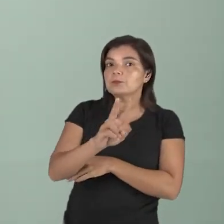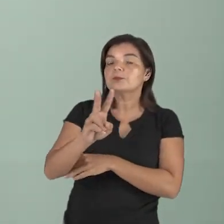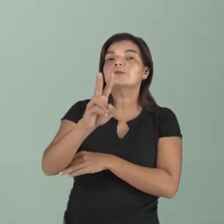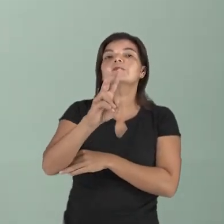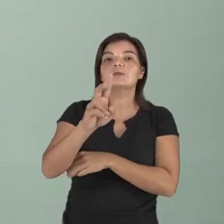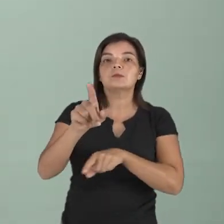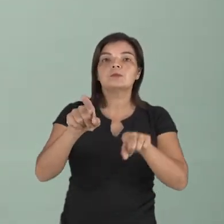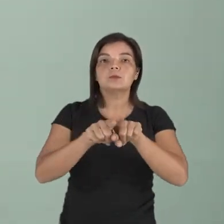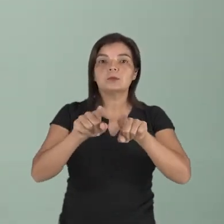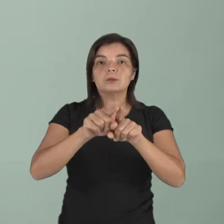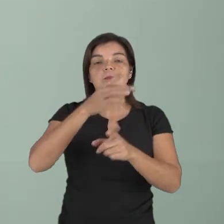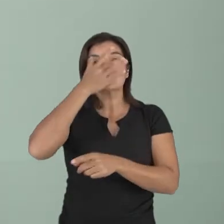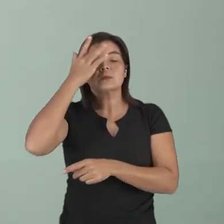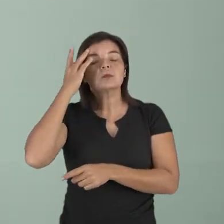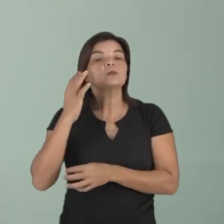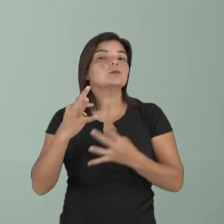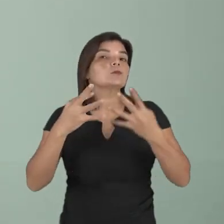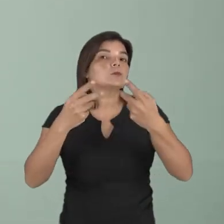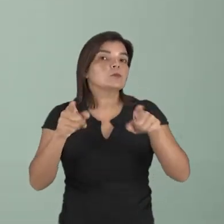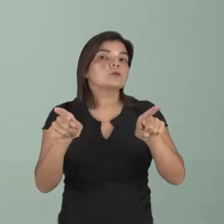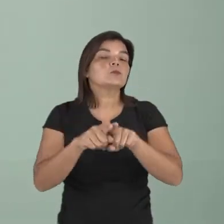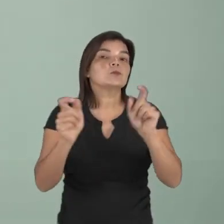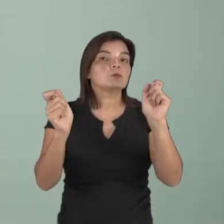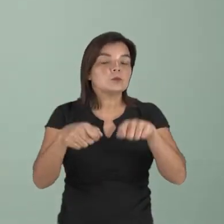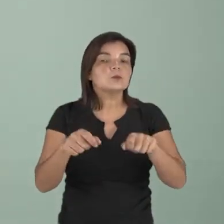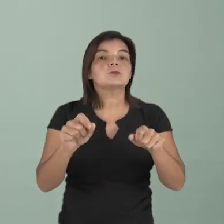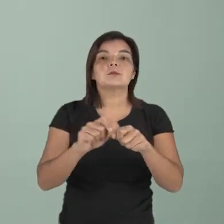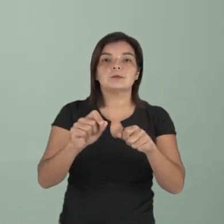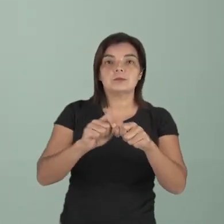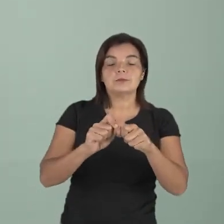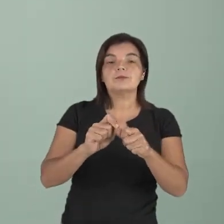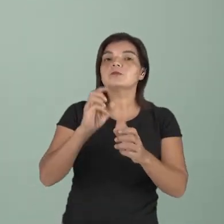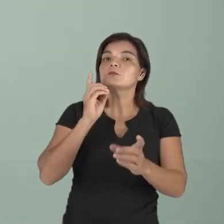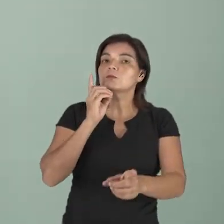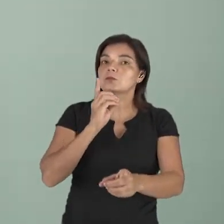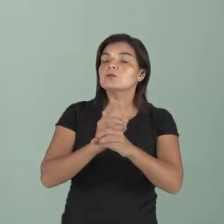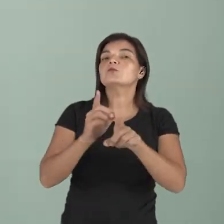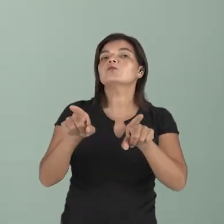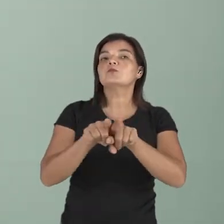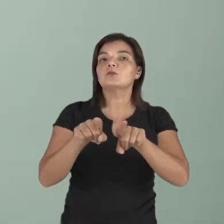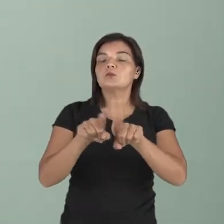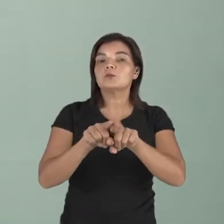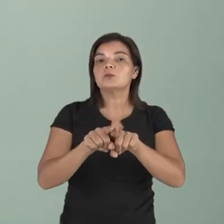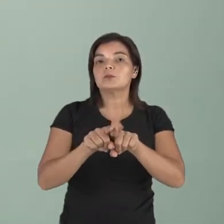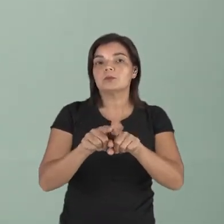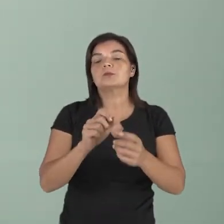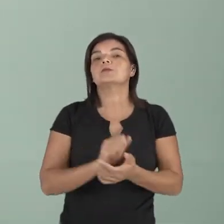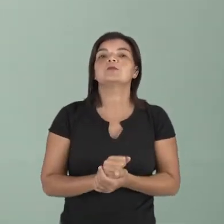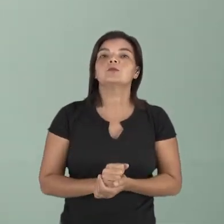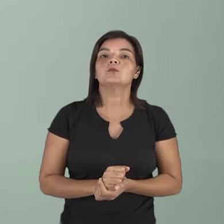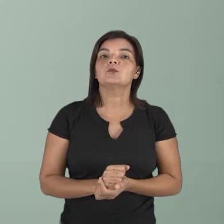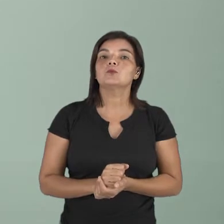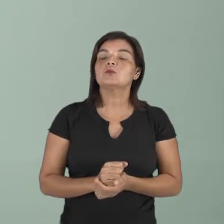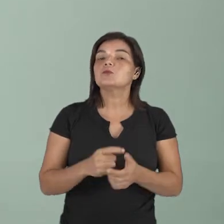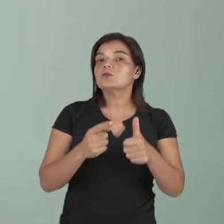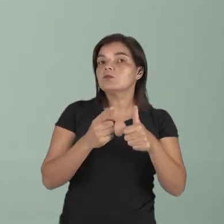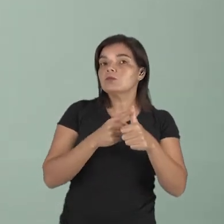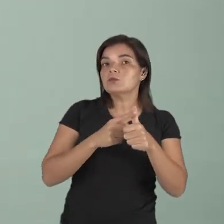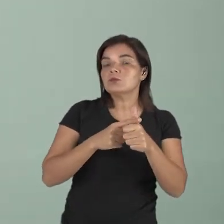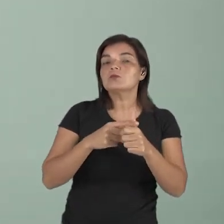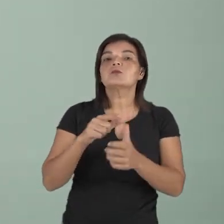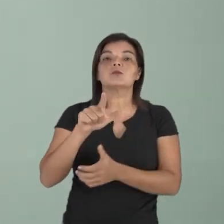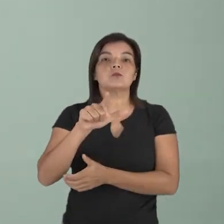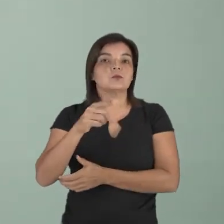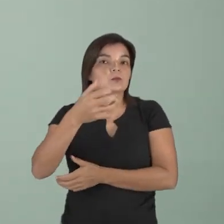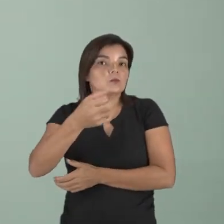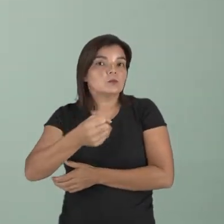valorizado pelos seus derivados e por tudo aquilo que poderia ser produzido através de, pasmem, uma espécie de